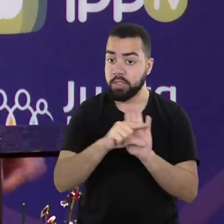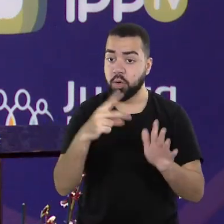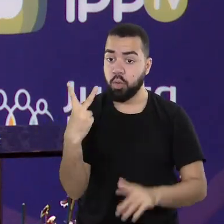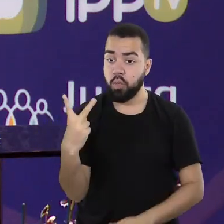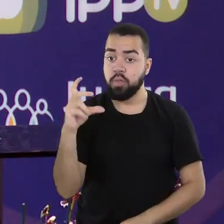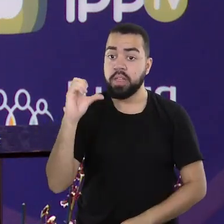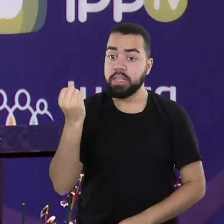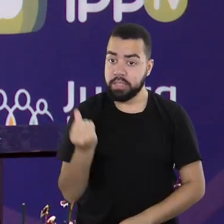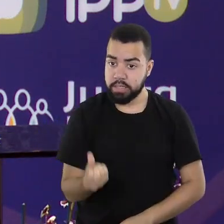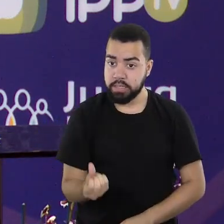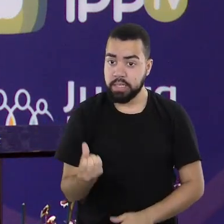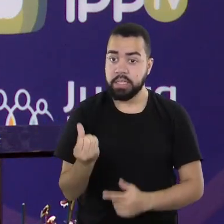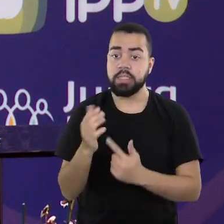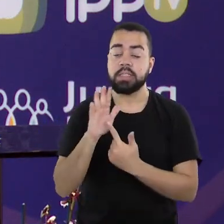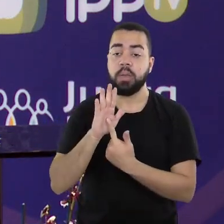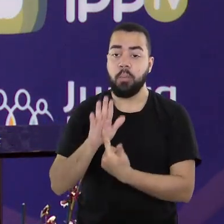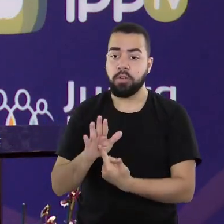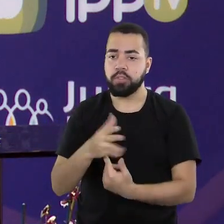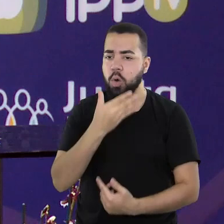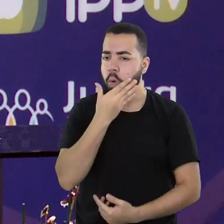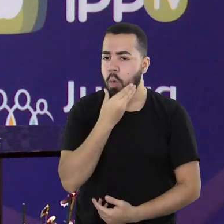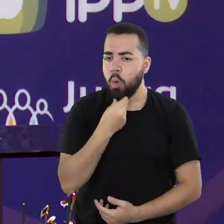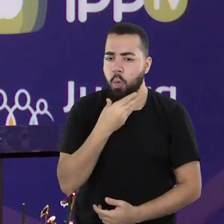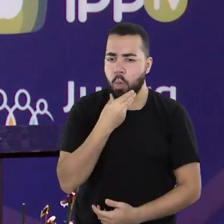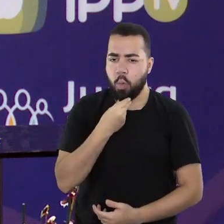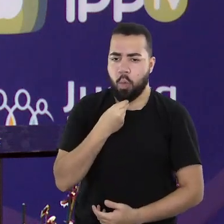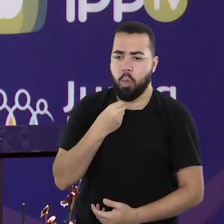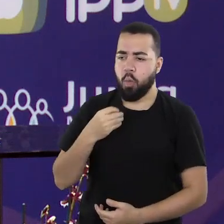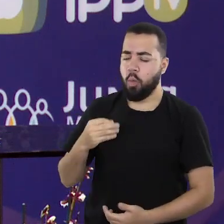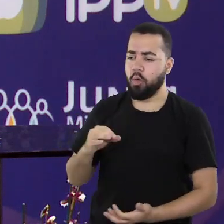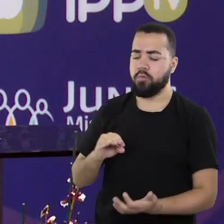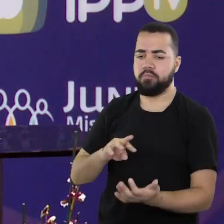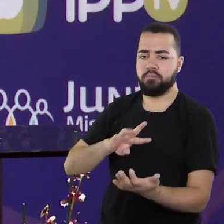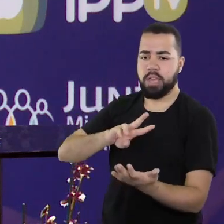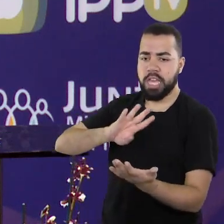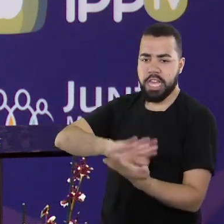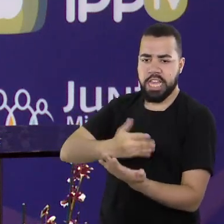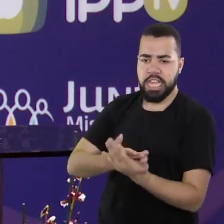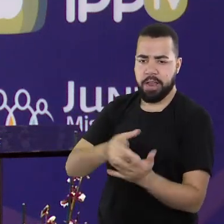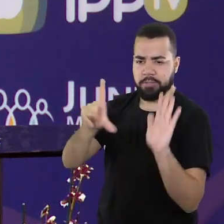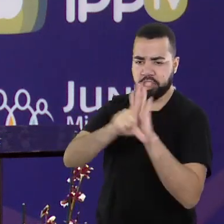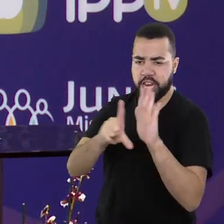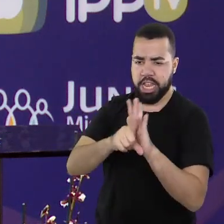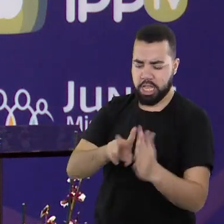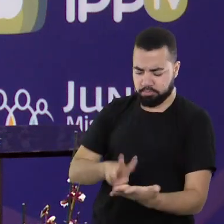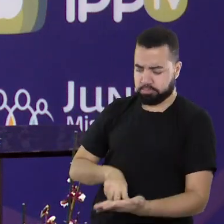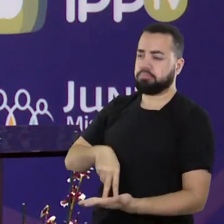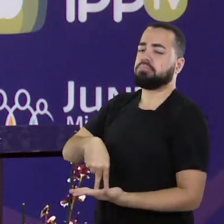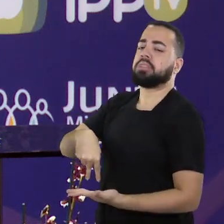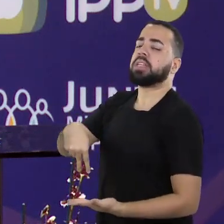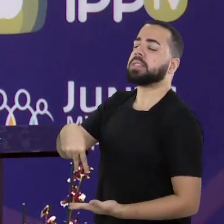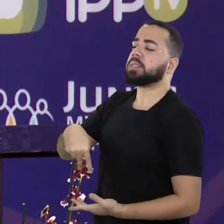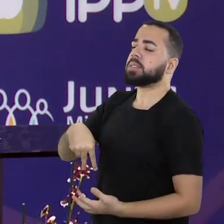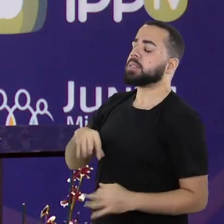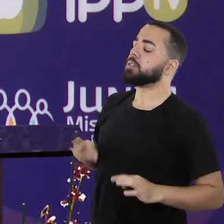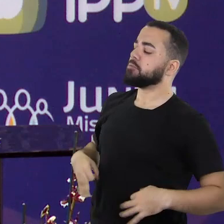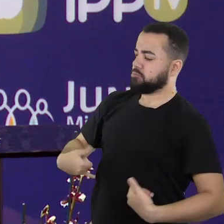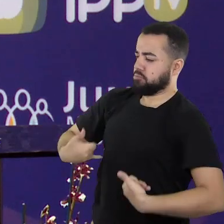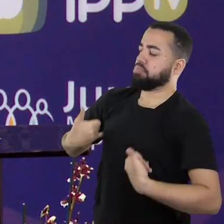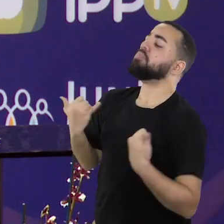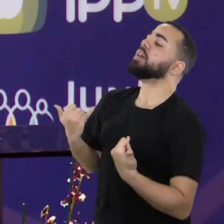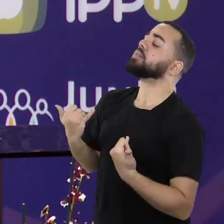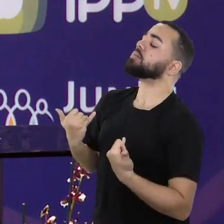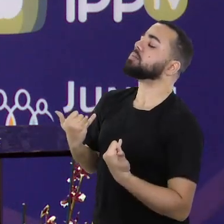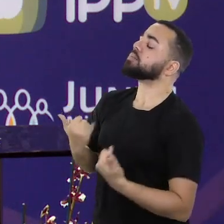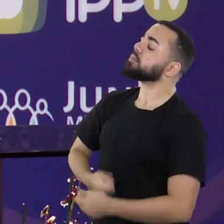Diz assim: eis que certo homem, intérprete da lei, se levantou com o intuito de pôr Jesus à prova e disse: mestre, que farei para herdar a vida